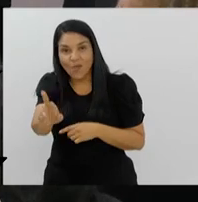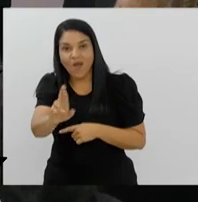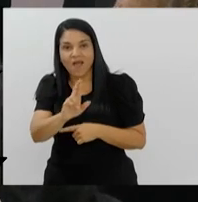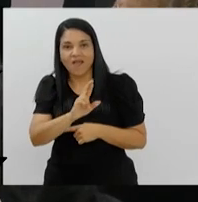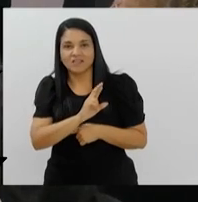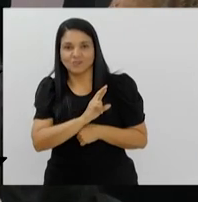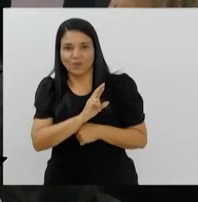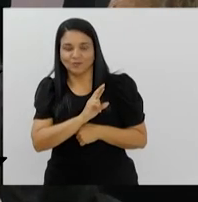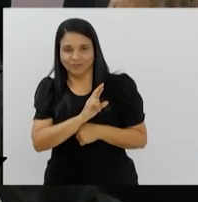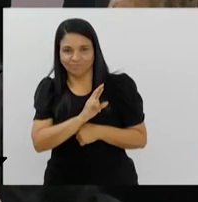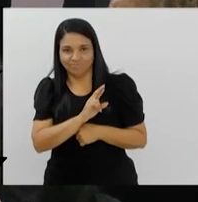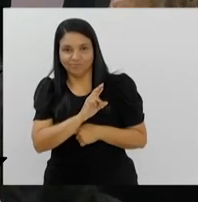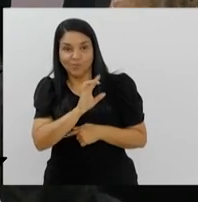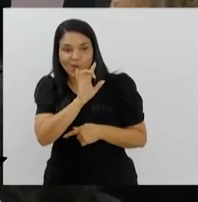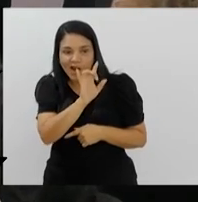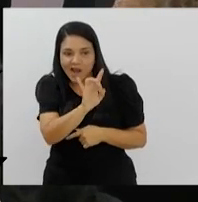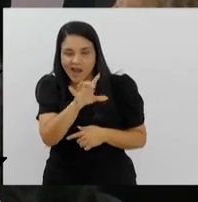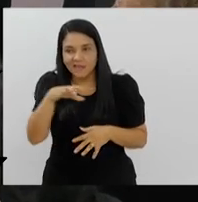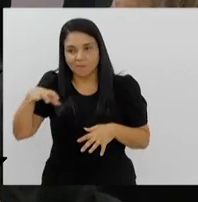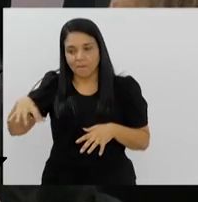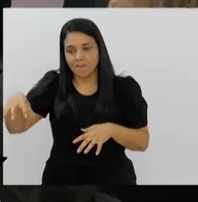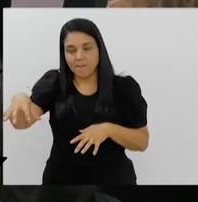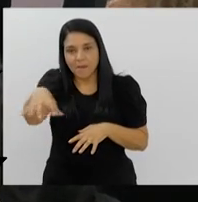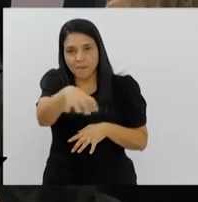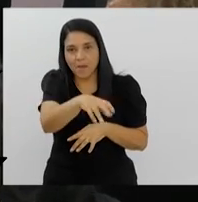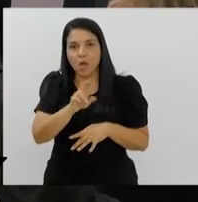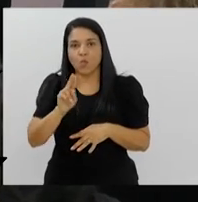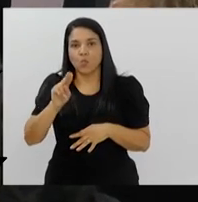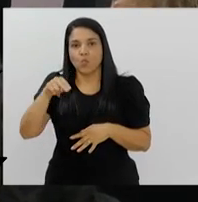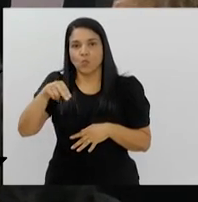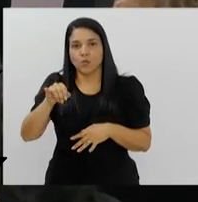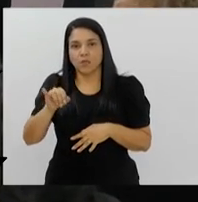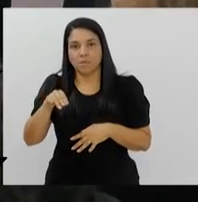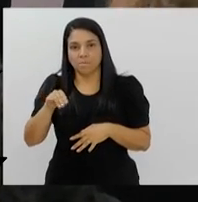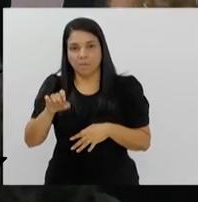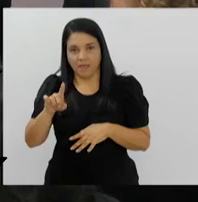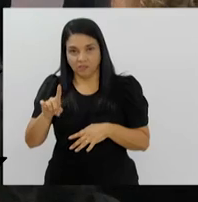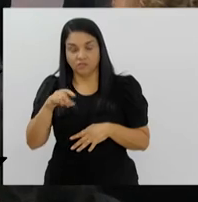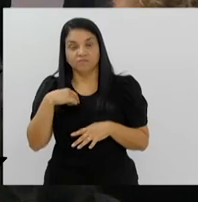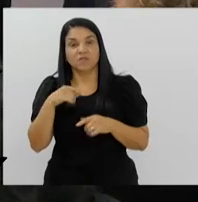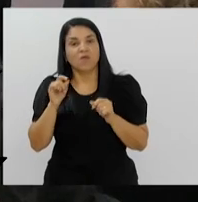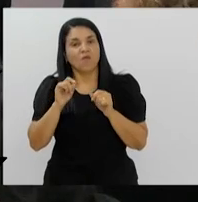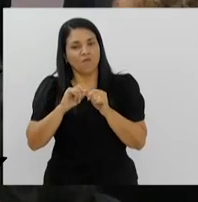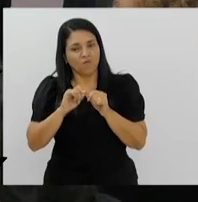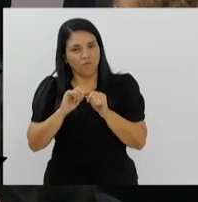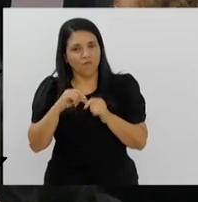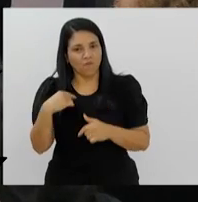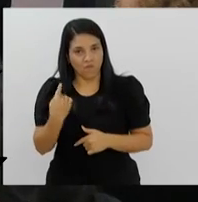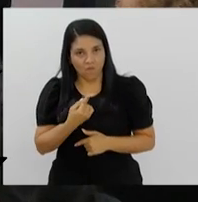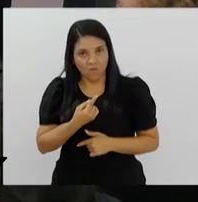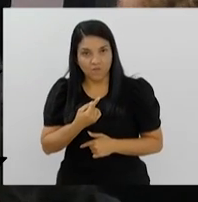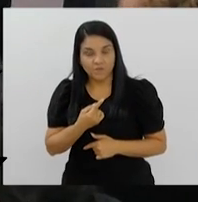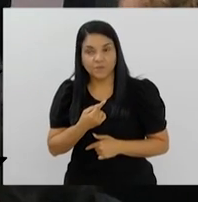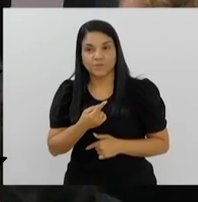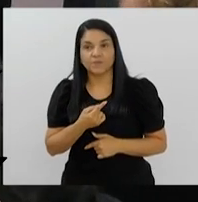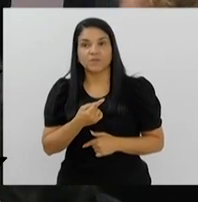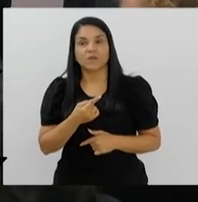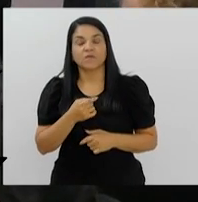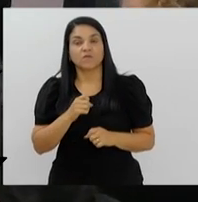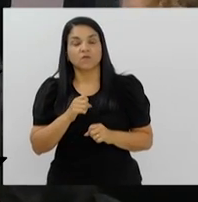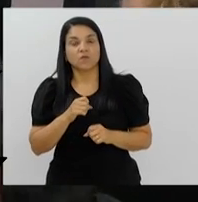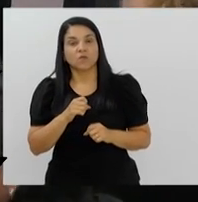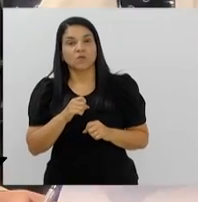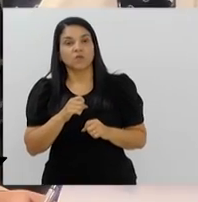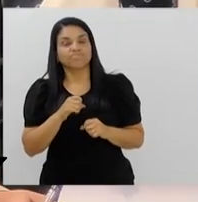pela sua Unimed e nós estamos fazendo isso E aí eu quero até reforar inclusive